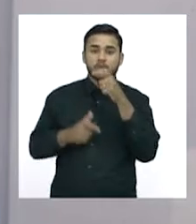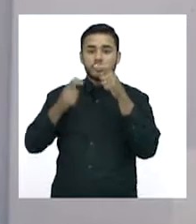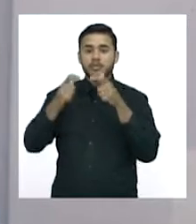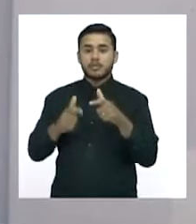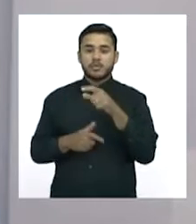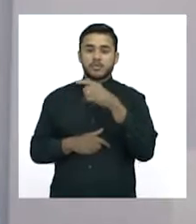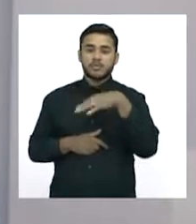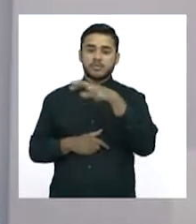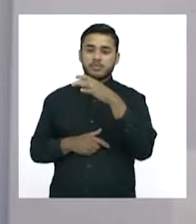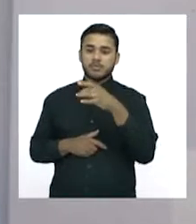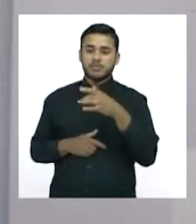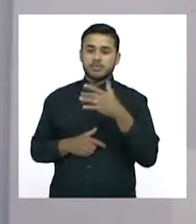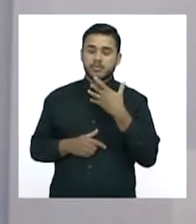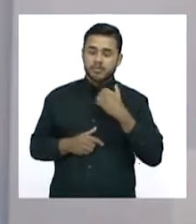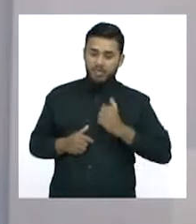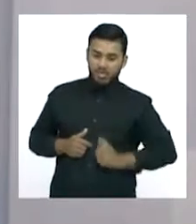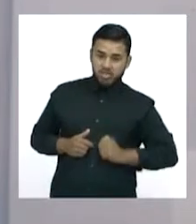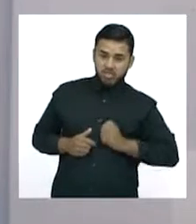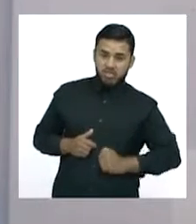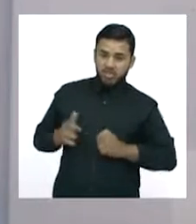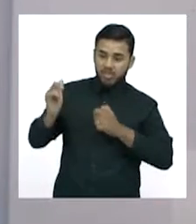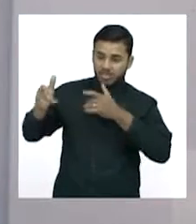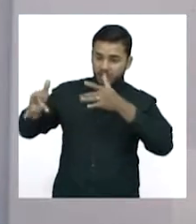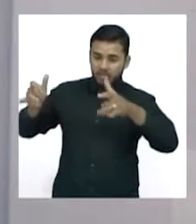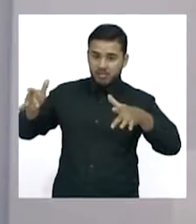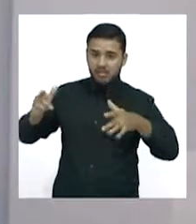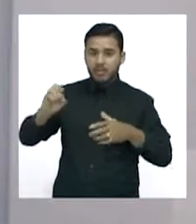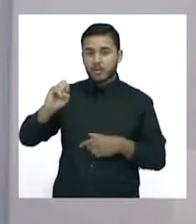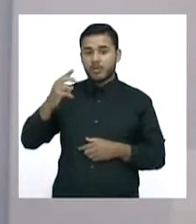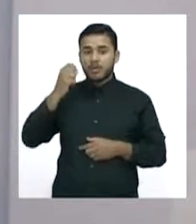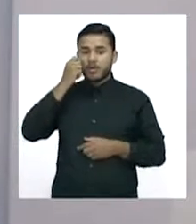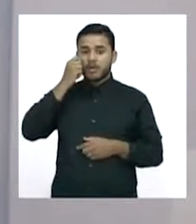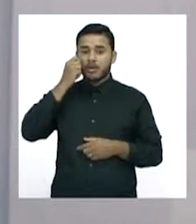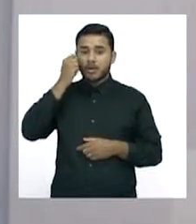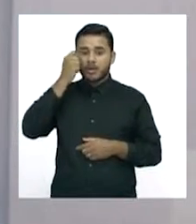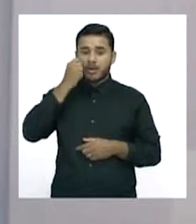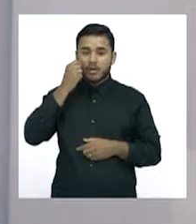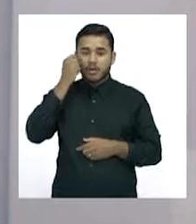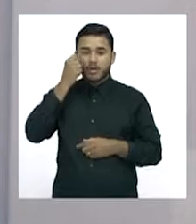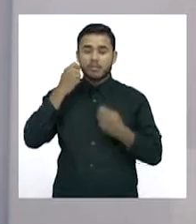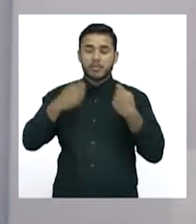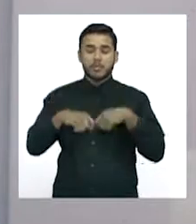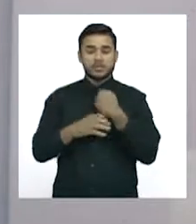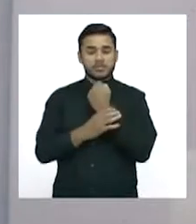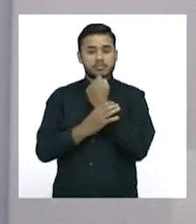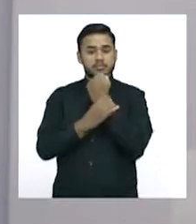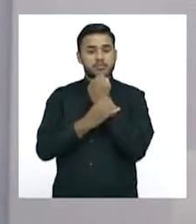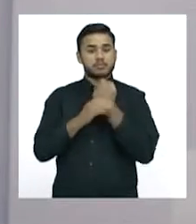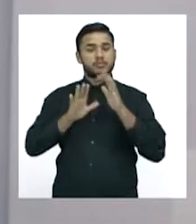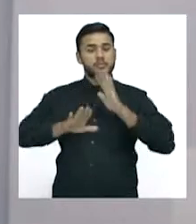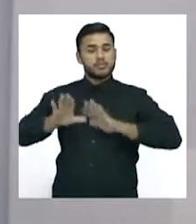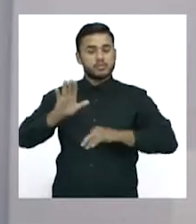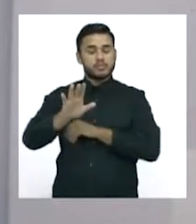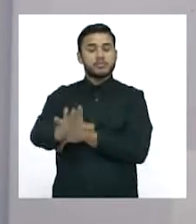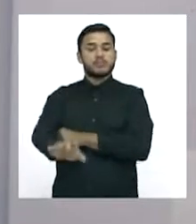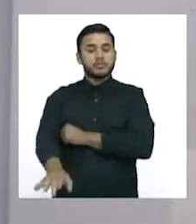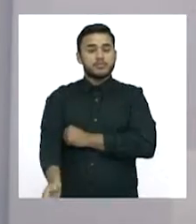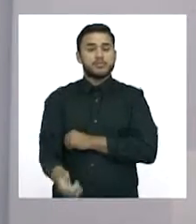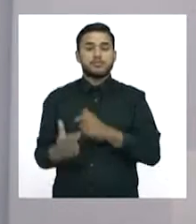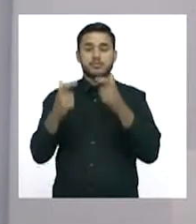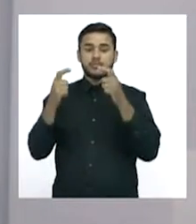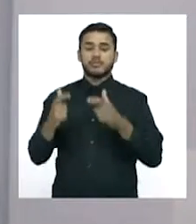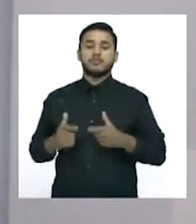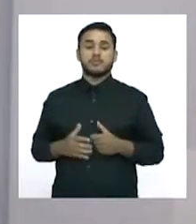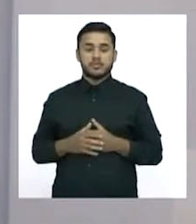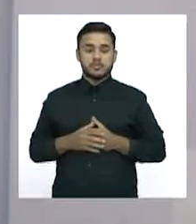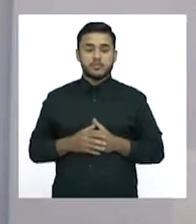ter fezes, muitas vezes não só dos pombos, mas de ratos, ela não deve entrar sem proteção mínima, né? O maior risco nesses locais